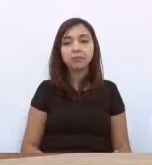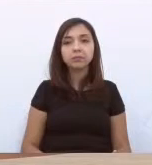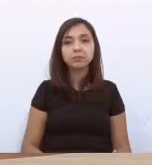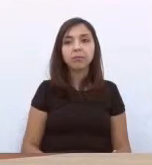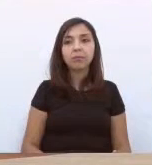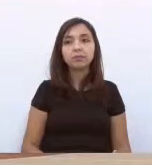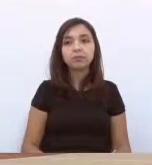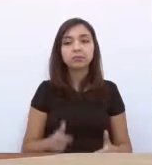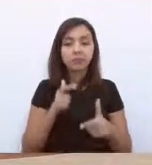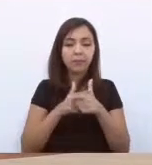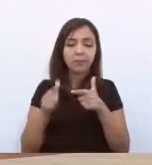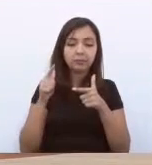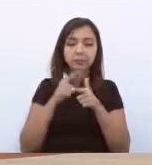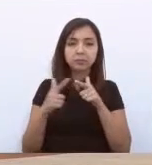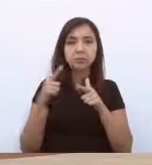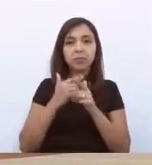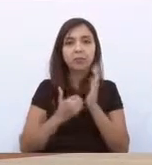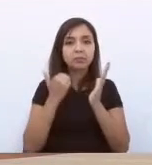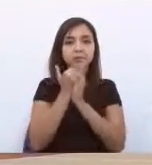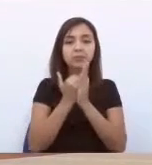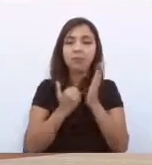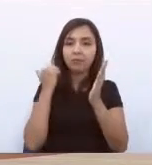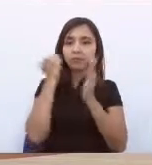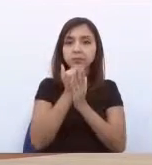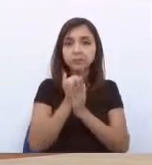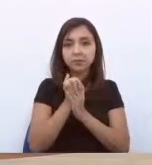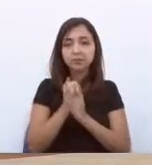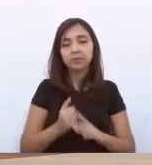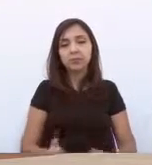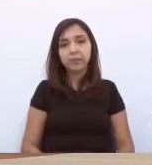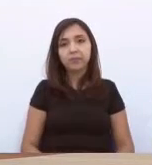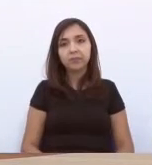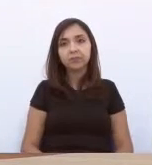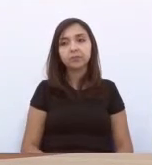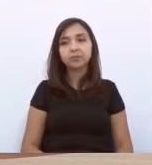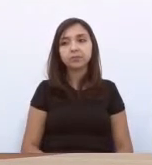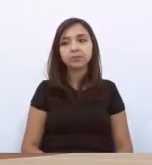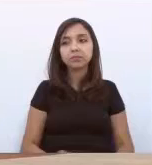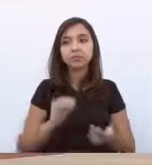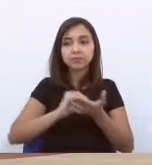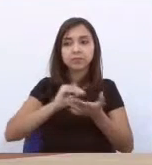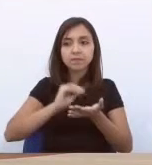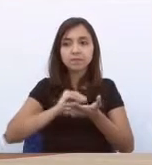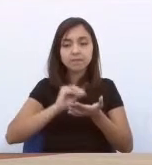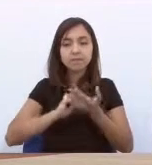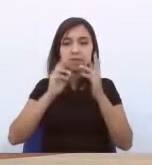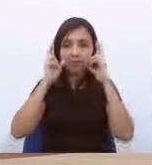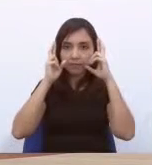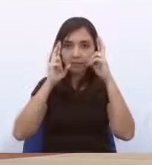Problemas em cima de problemas. Sem contar o desrespeito